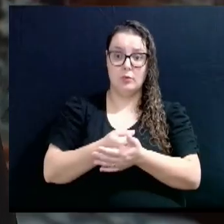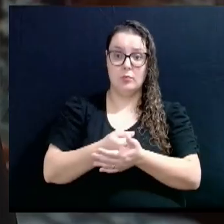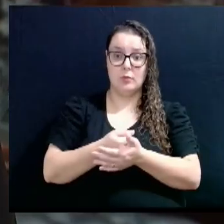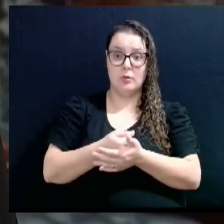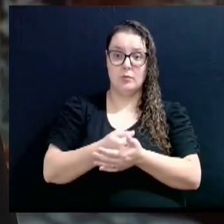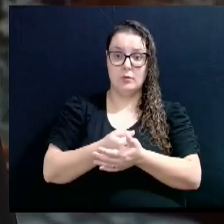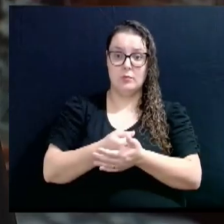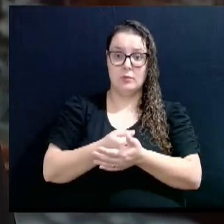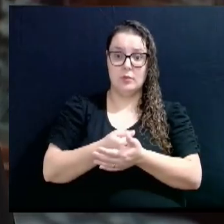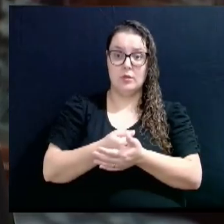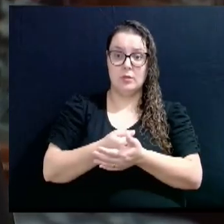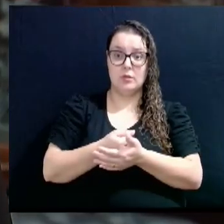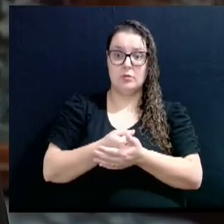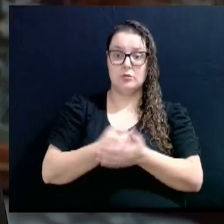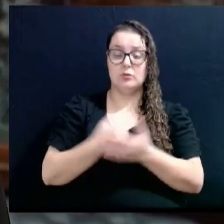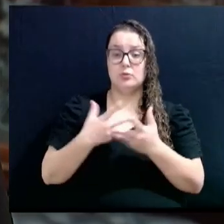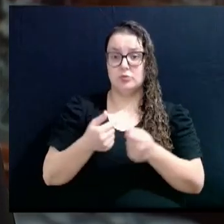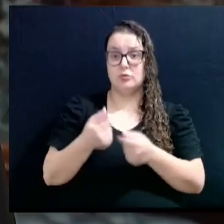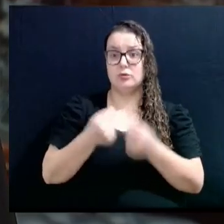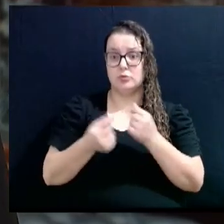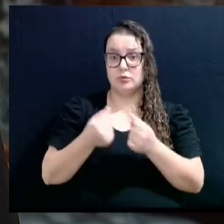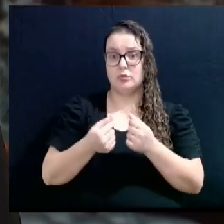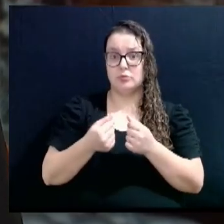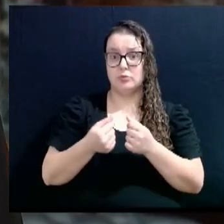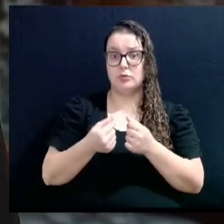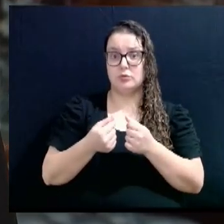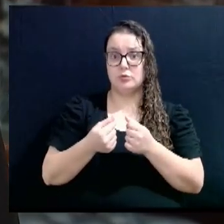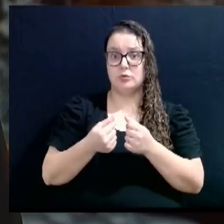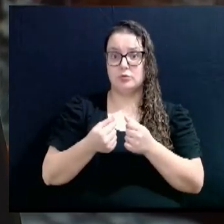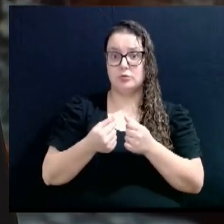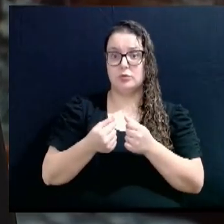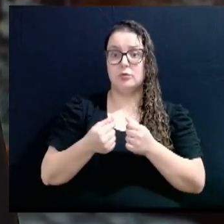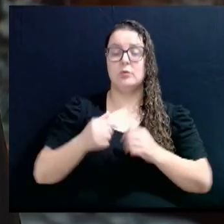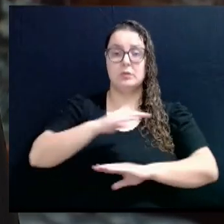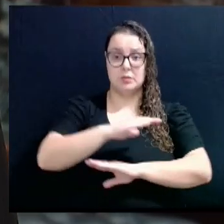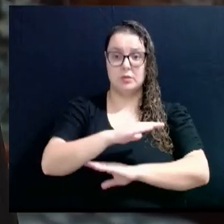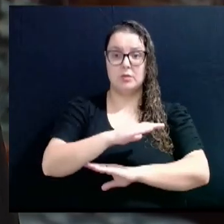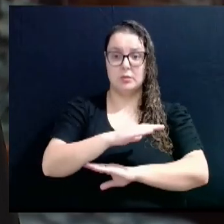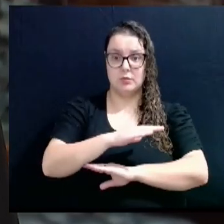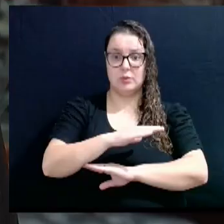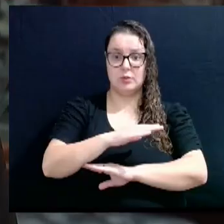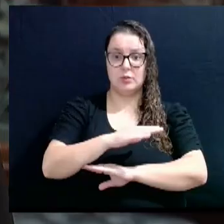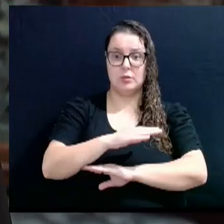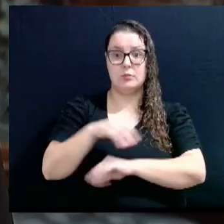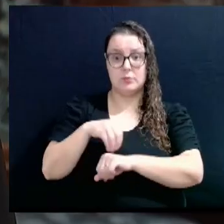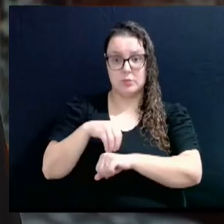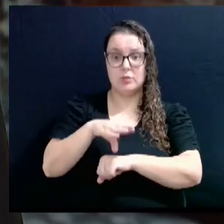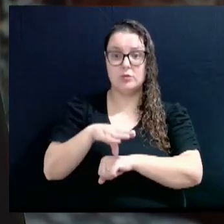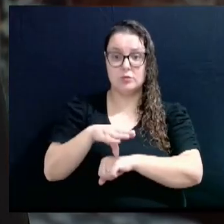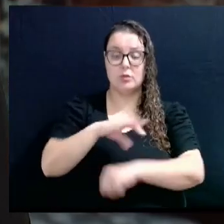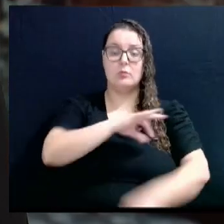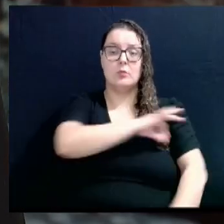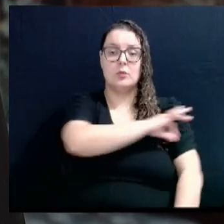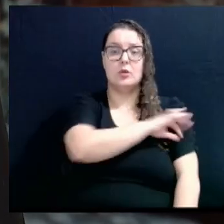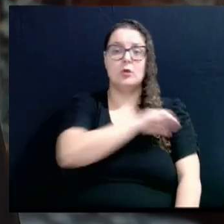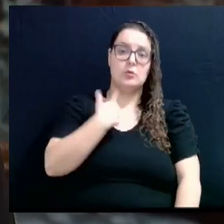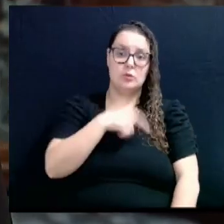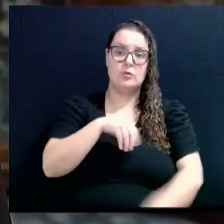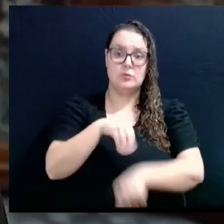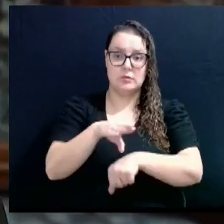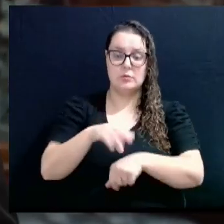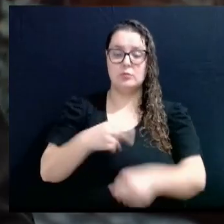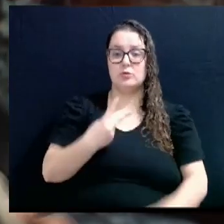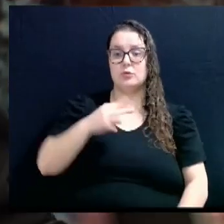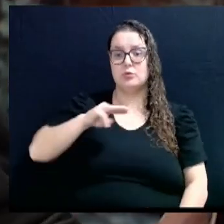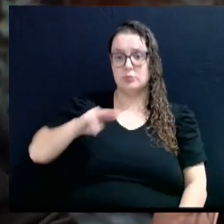sobra no orçamento da Câmara que seja encaminhado à Prefeitura, a gente fez essa doação de R$2 milhões para que a Prefeitura